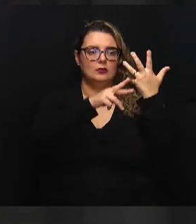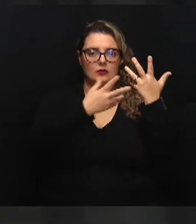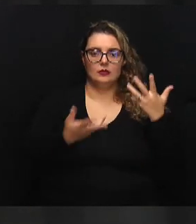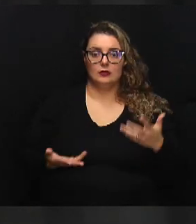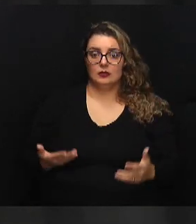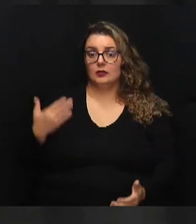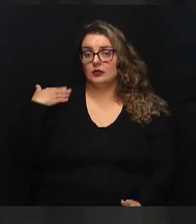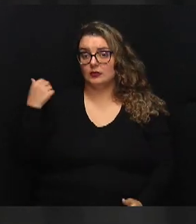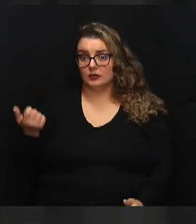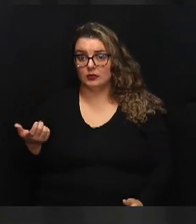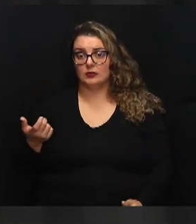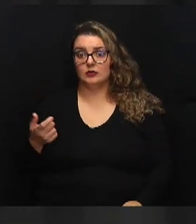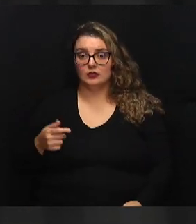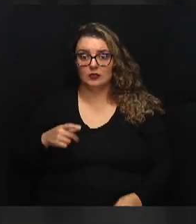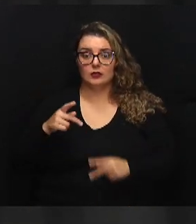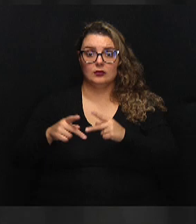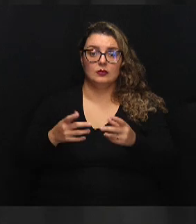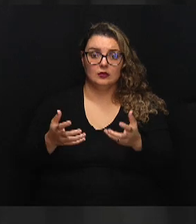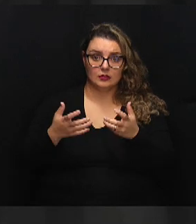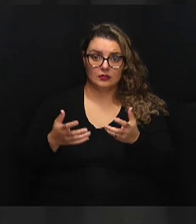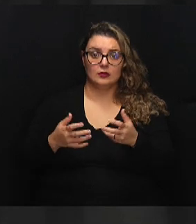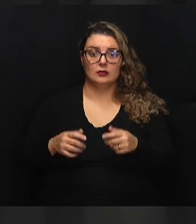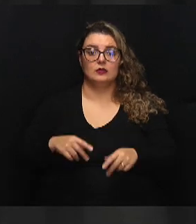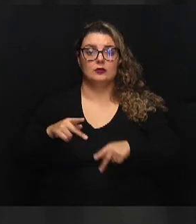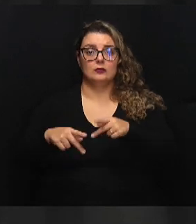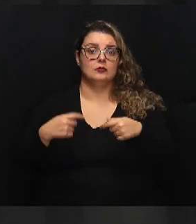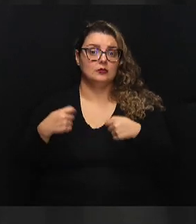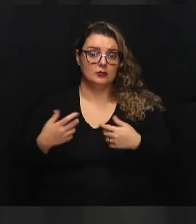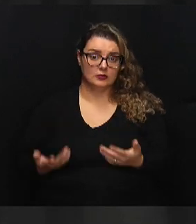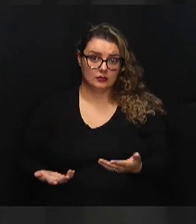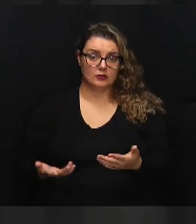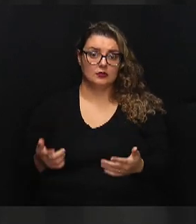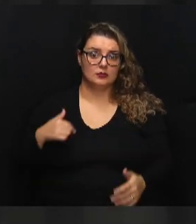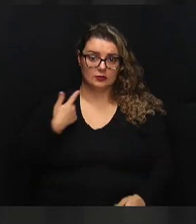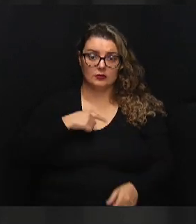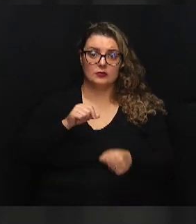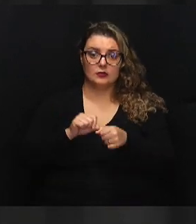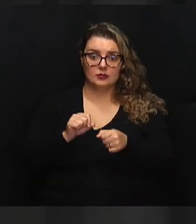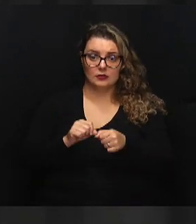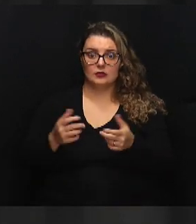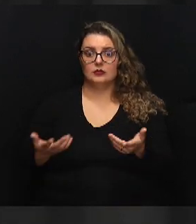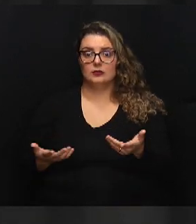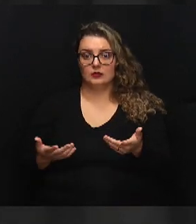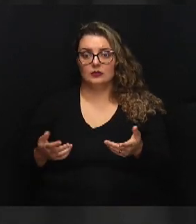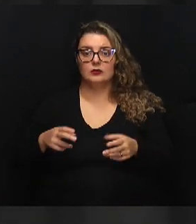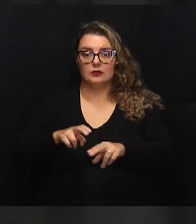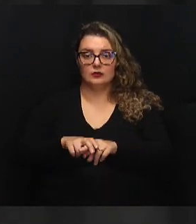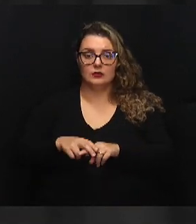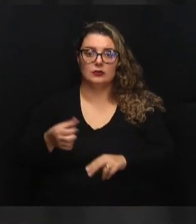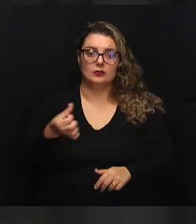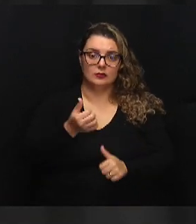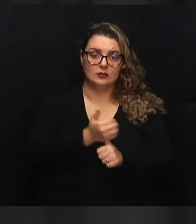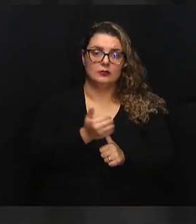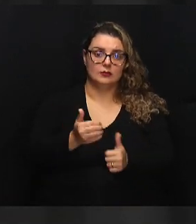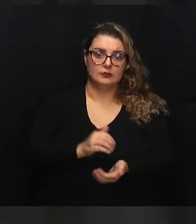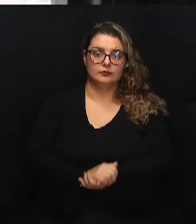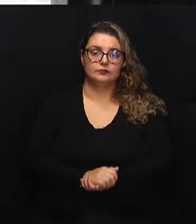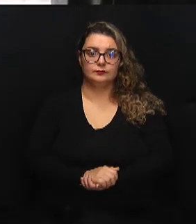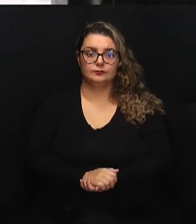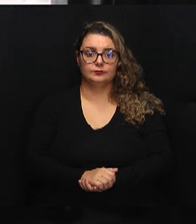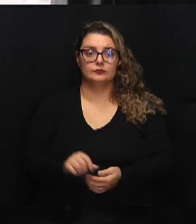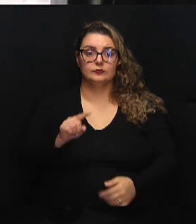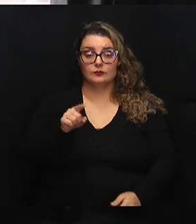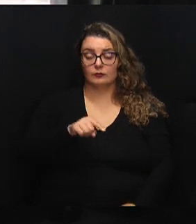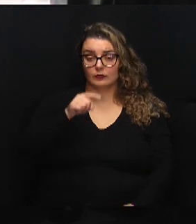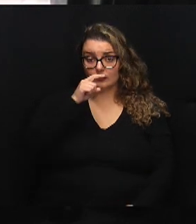chamam, onde a população quer, onde a população precisa. Sim. Então nós temos feito isso e por isso que eu estou no 6º mandato. Zé,